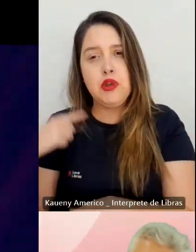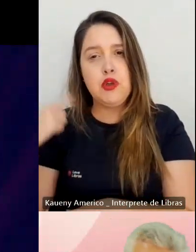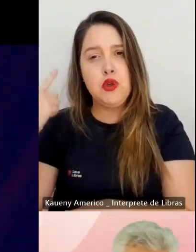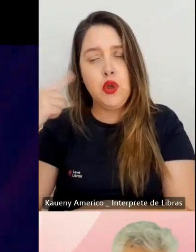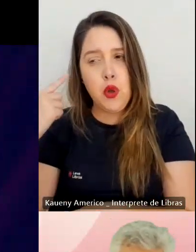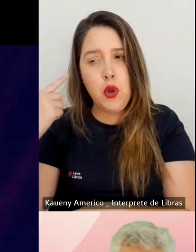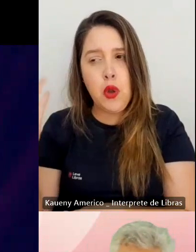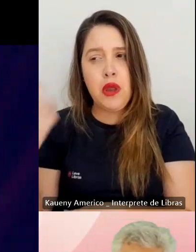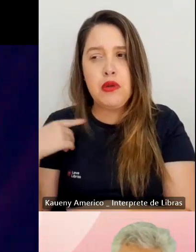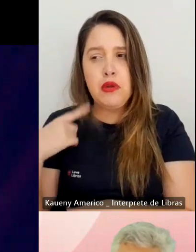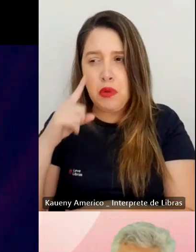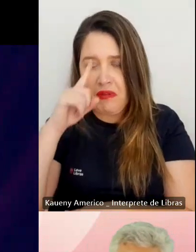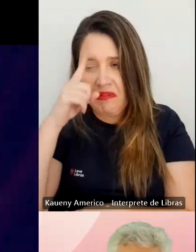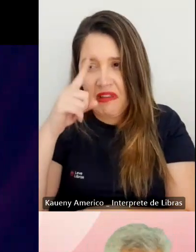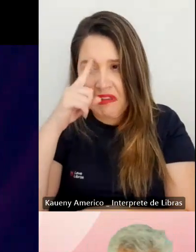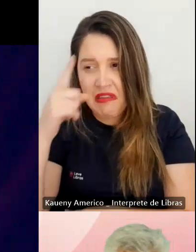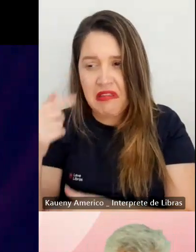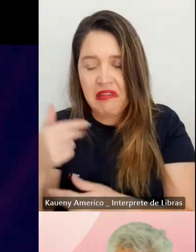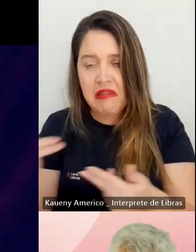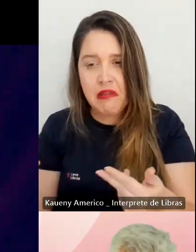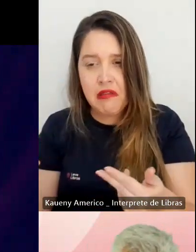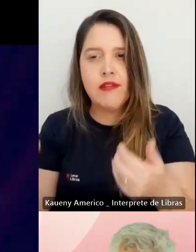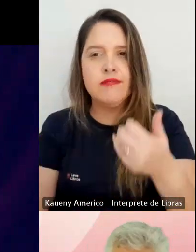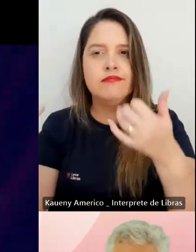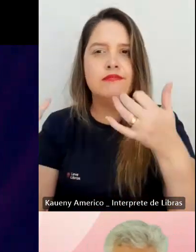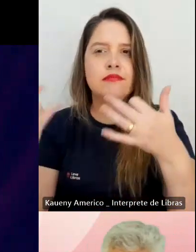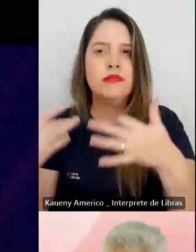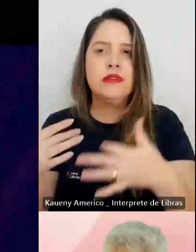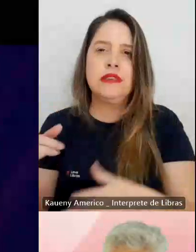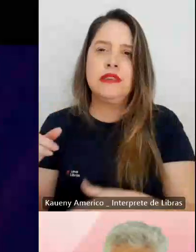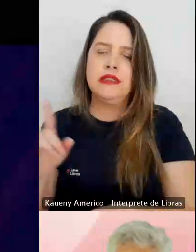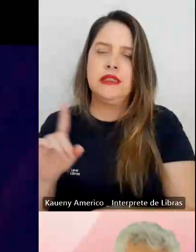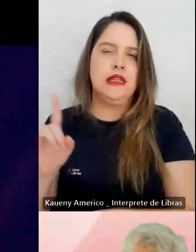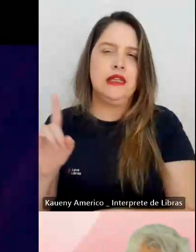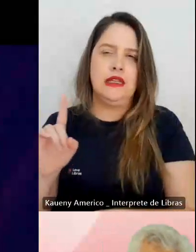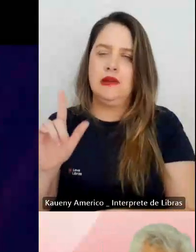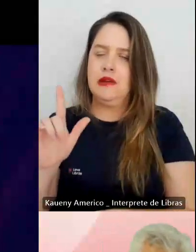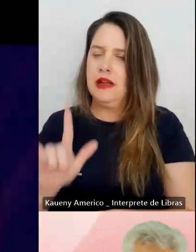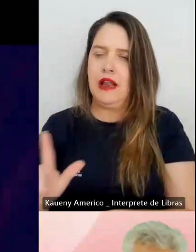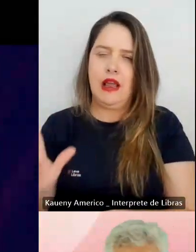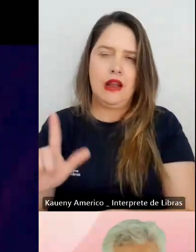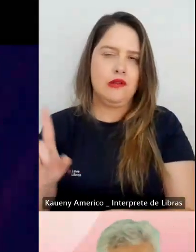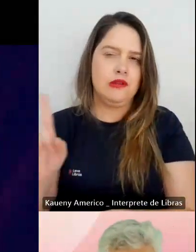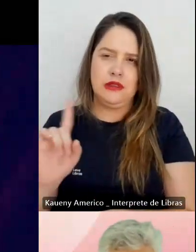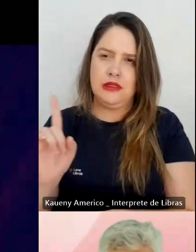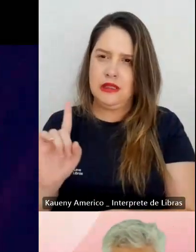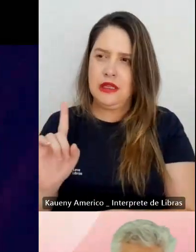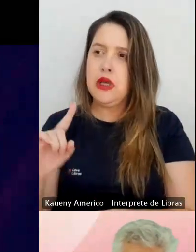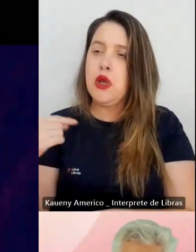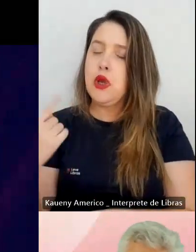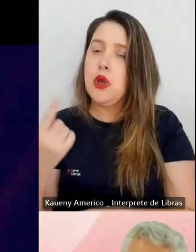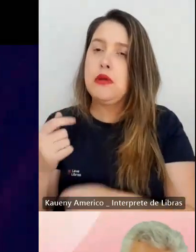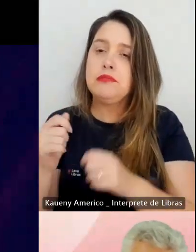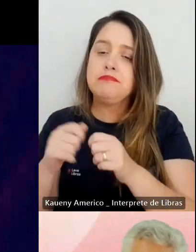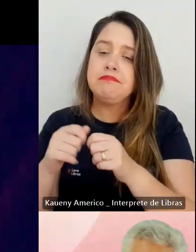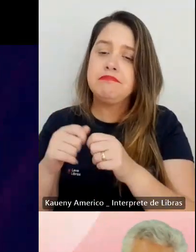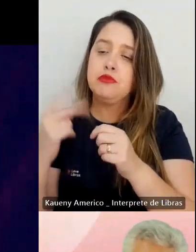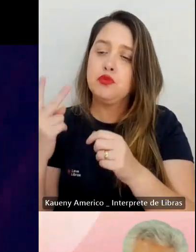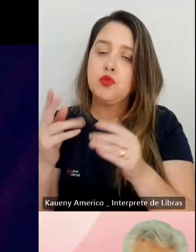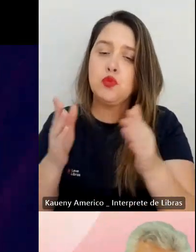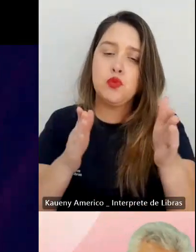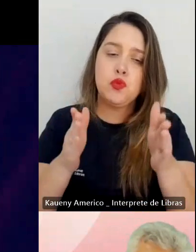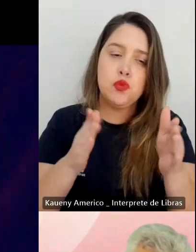inventando? Daí vem a explicação, obviamente não, é claro que não, só que somos feitos de duas partes. Uma é a parte que